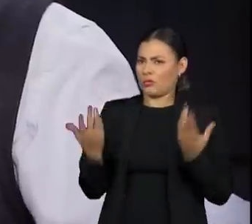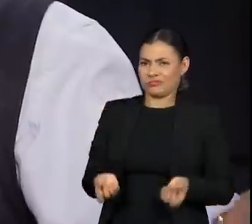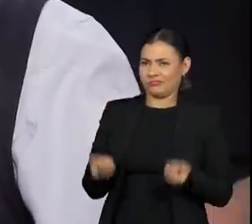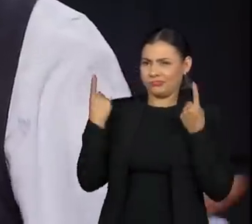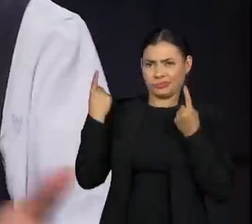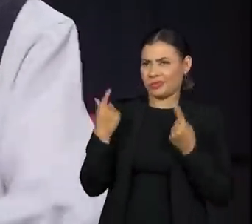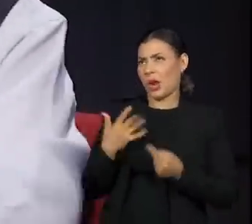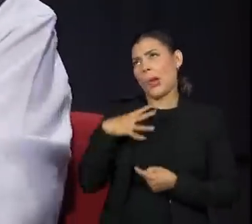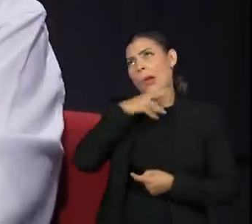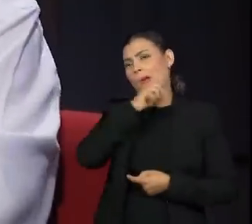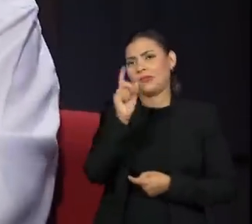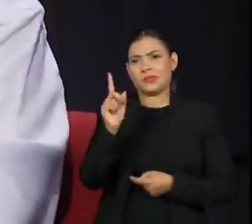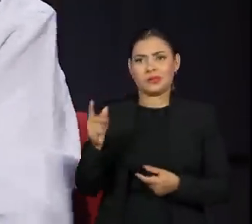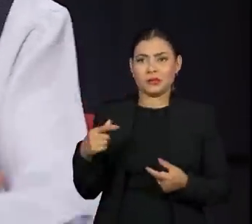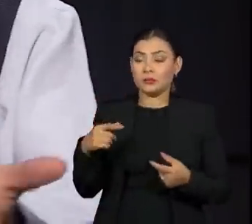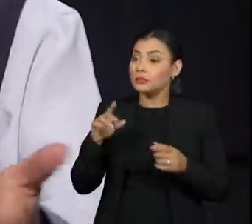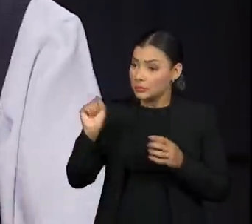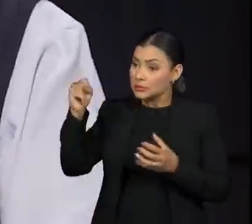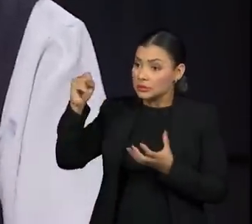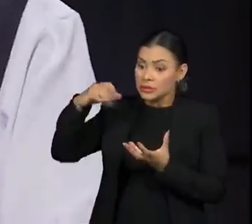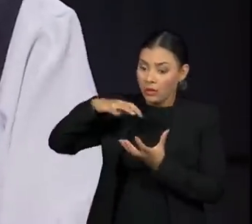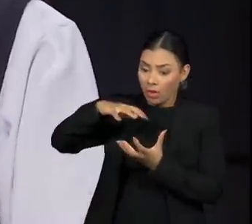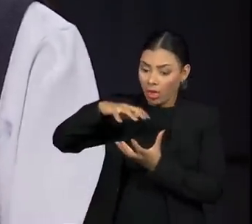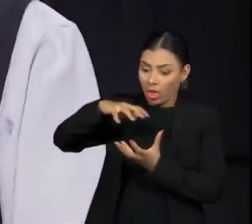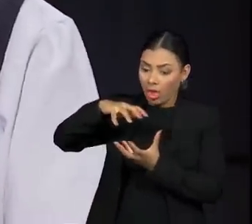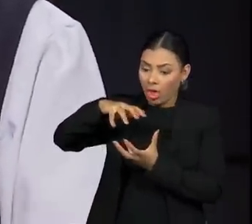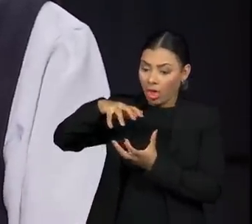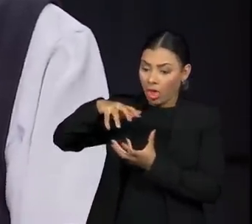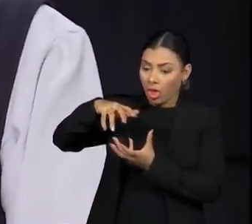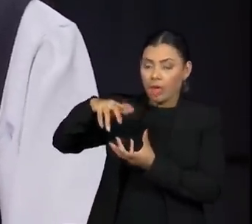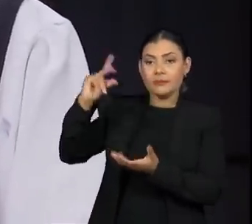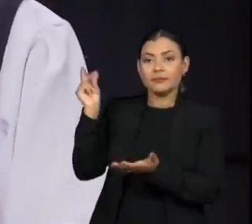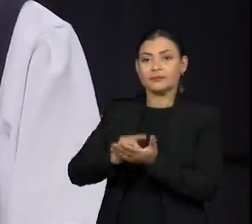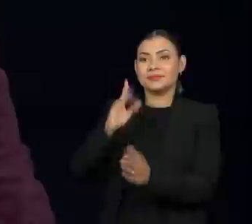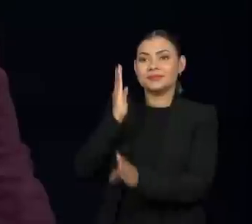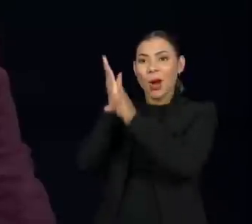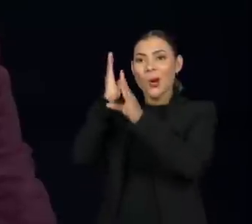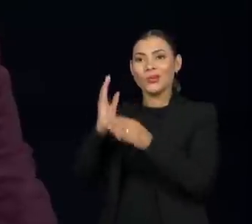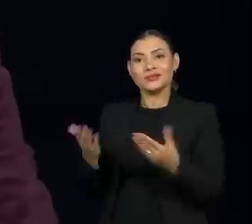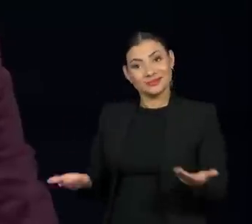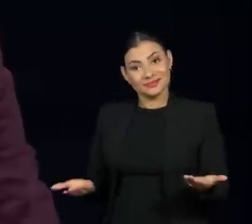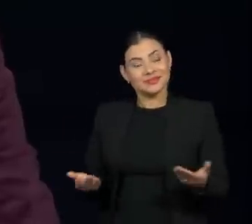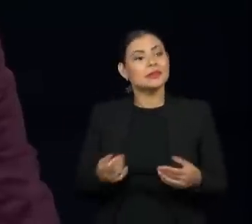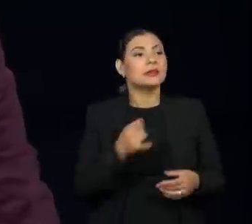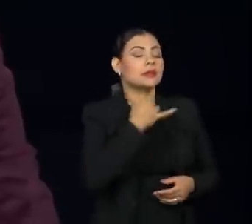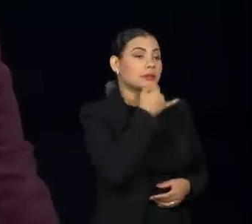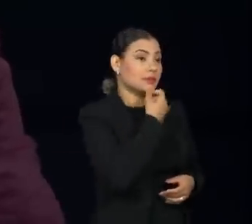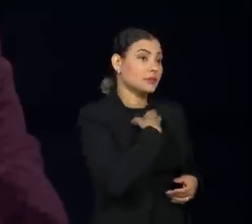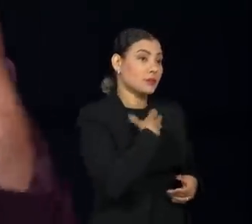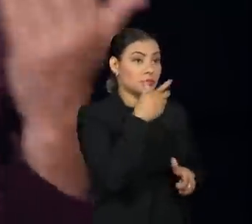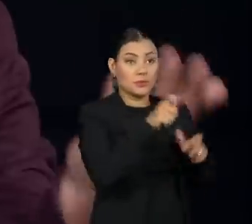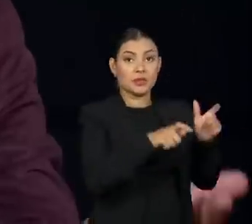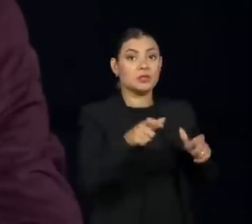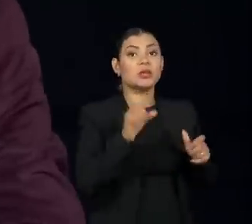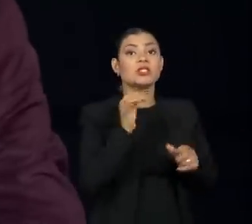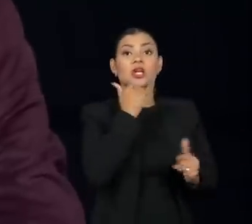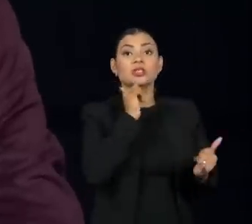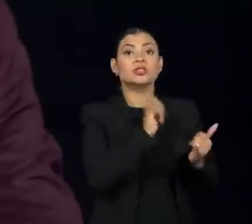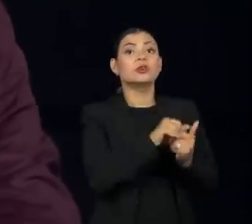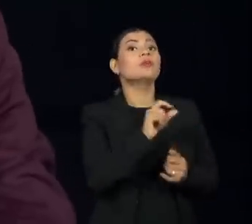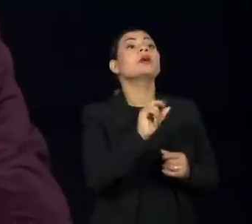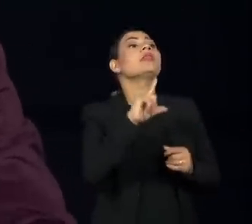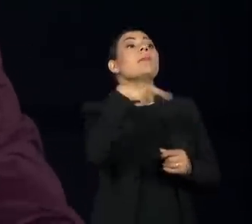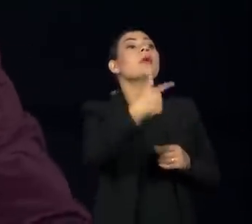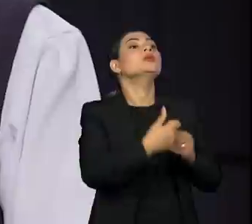né e a posição dele que prevaleceu Infelizmente o pessoal só foi pedir desculpa para ele